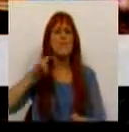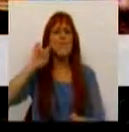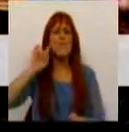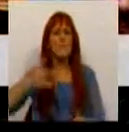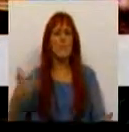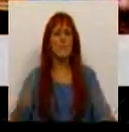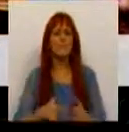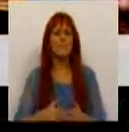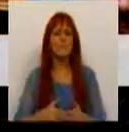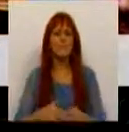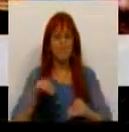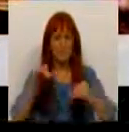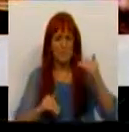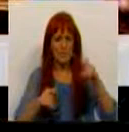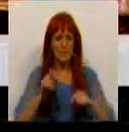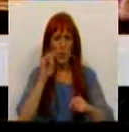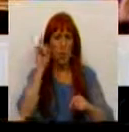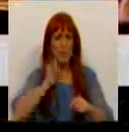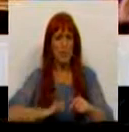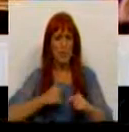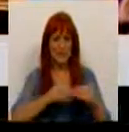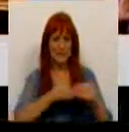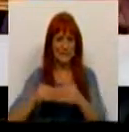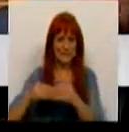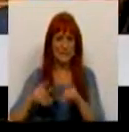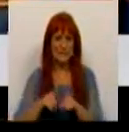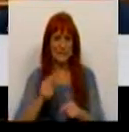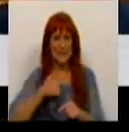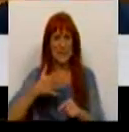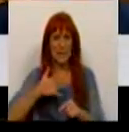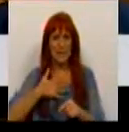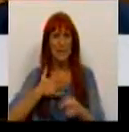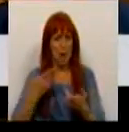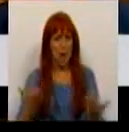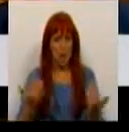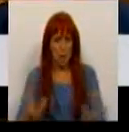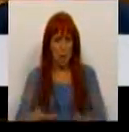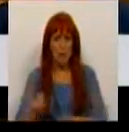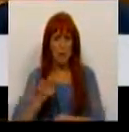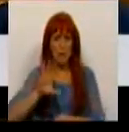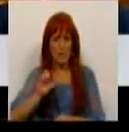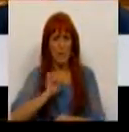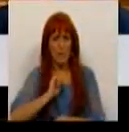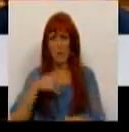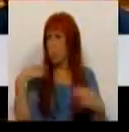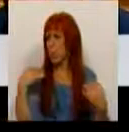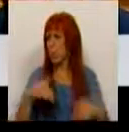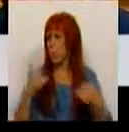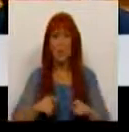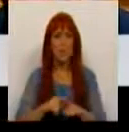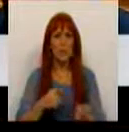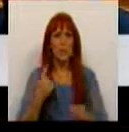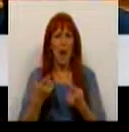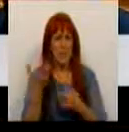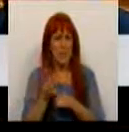Sabemos que a desigualdade de género nas lideranças das empresas é hoje no nosso país gritante. Para dar